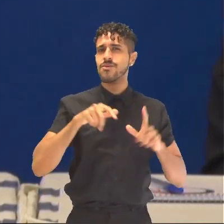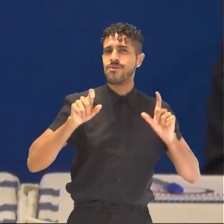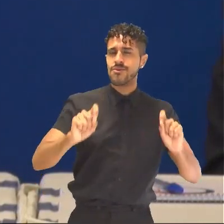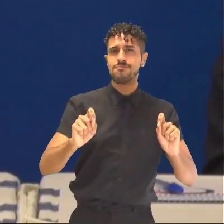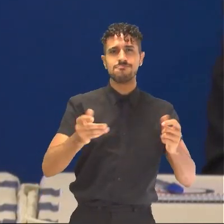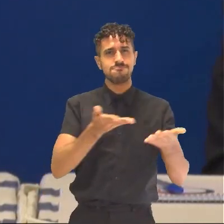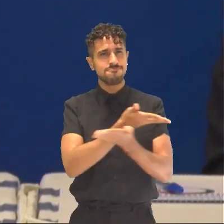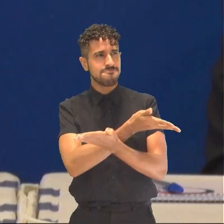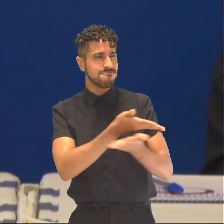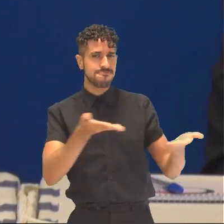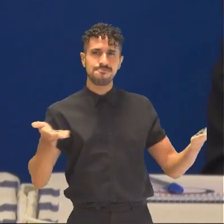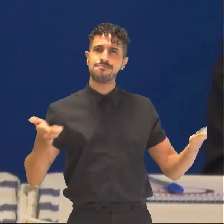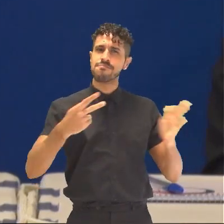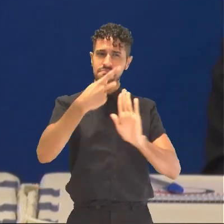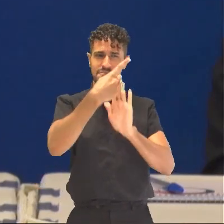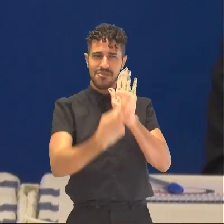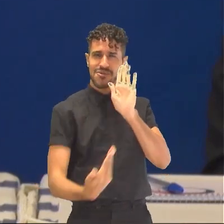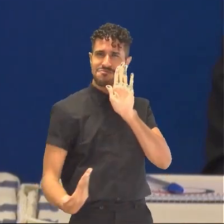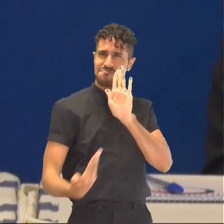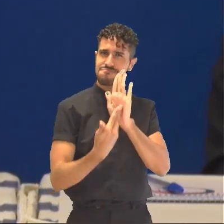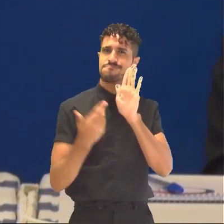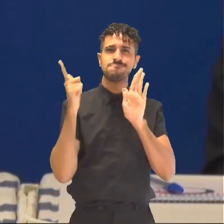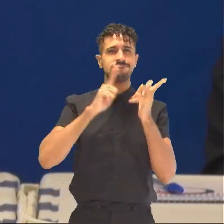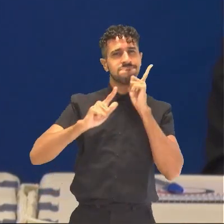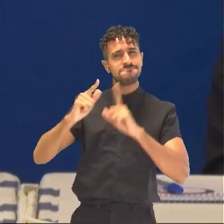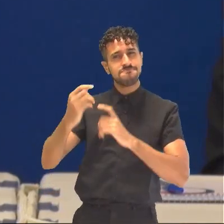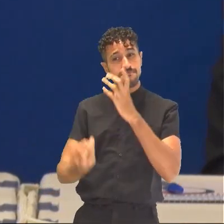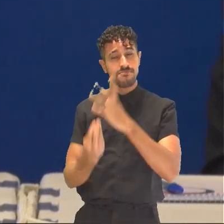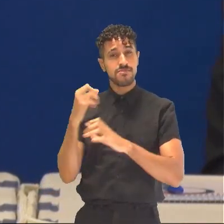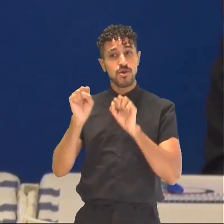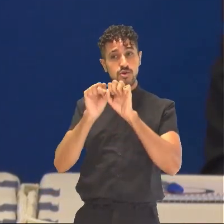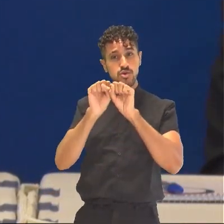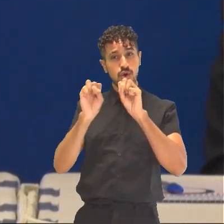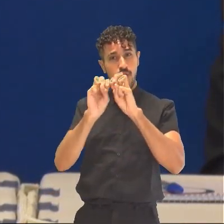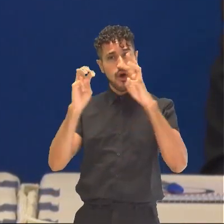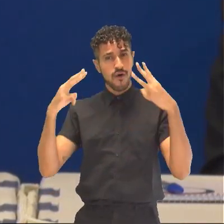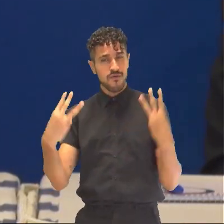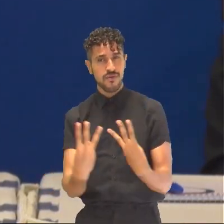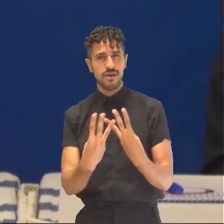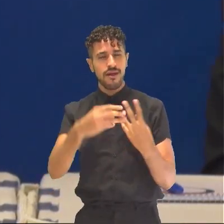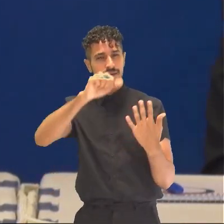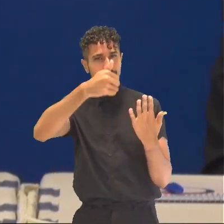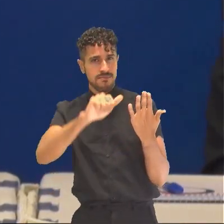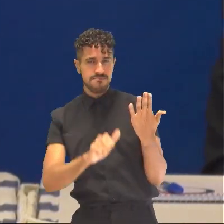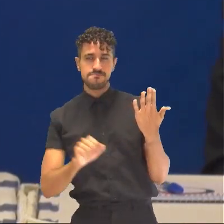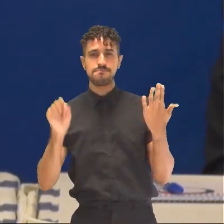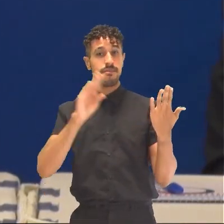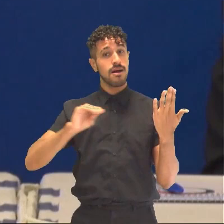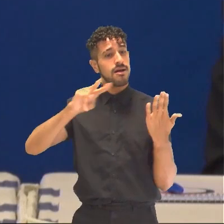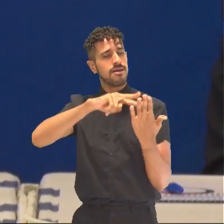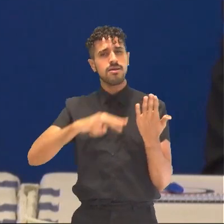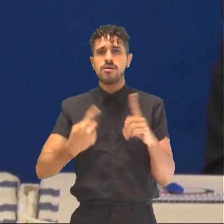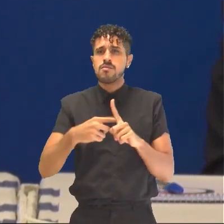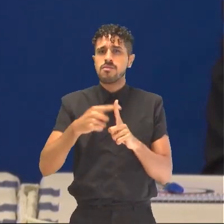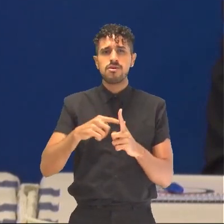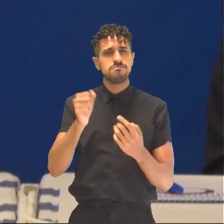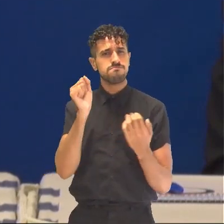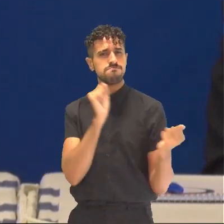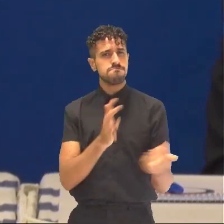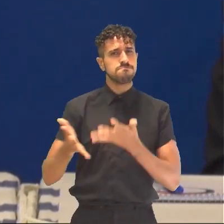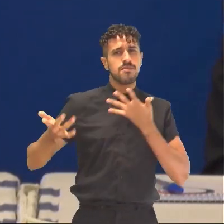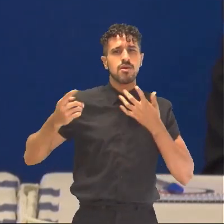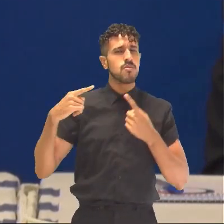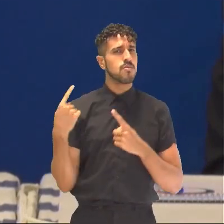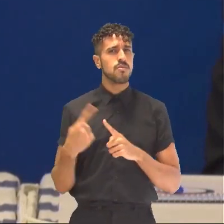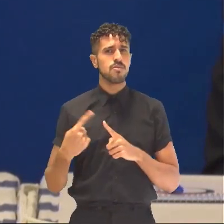diante desse projeto do desenvolvimento de um software voltado à aferição da fluência em leitura. E por que a fluência é importante?